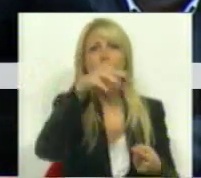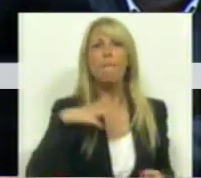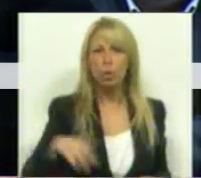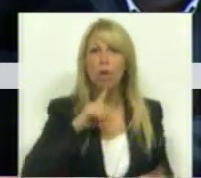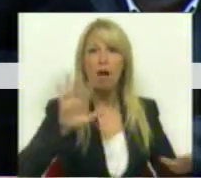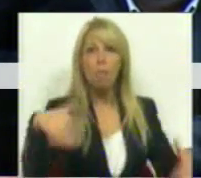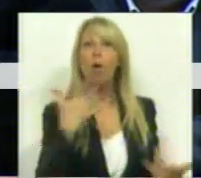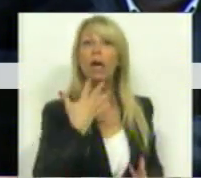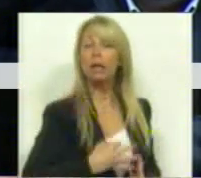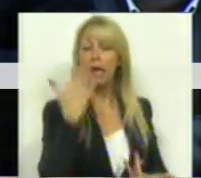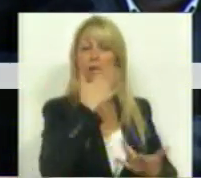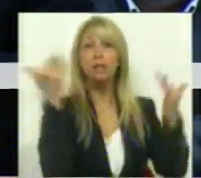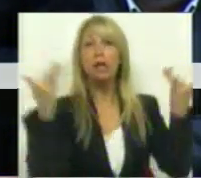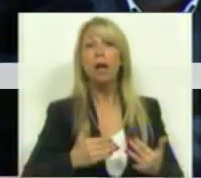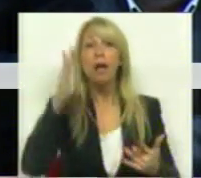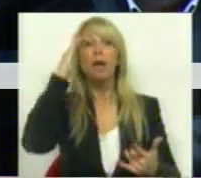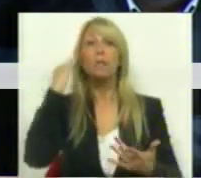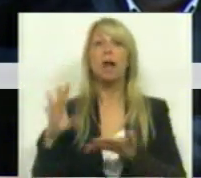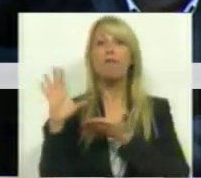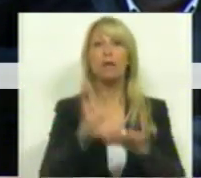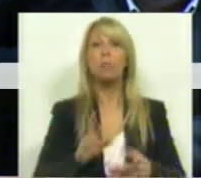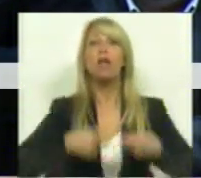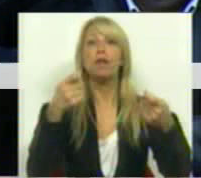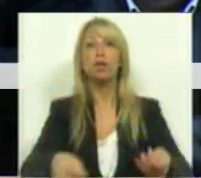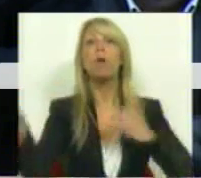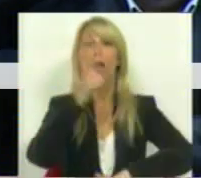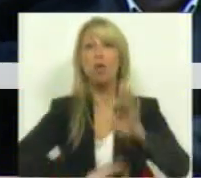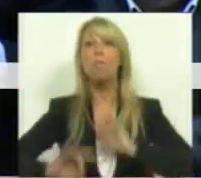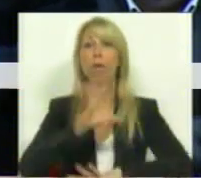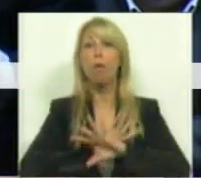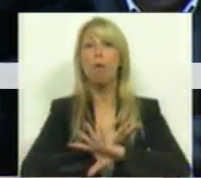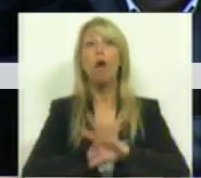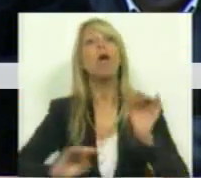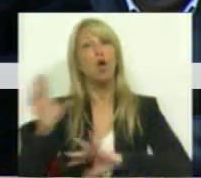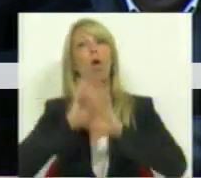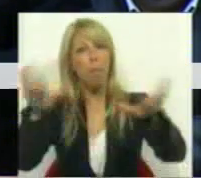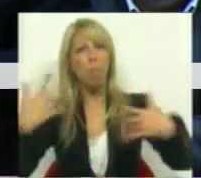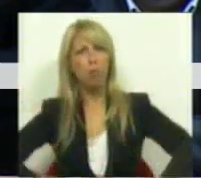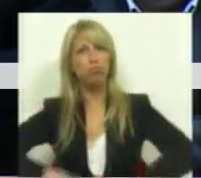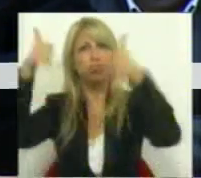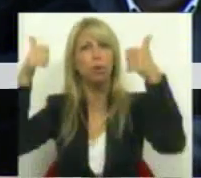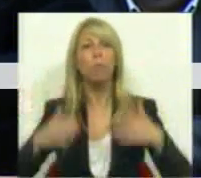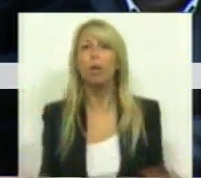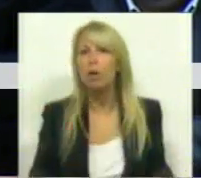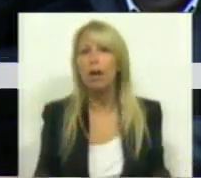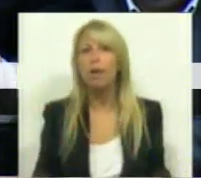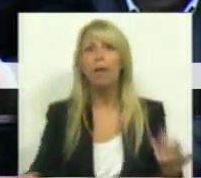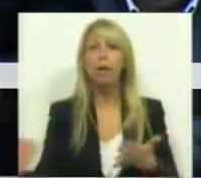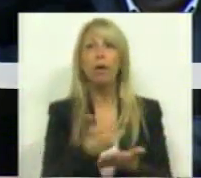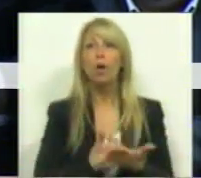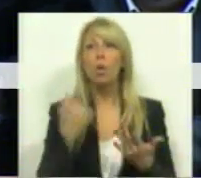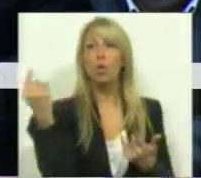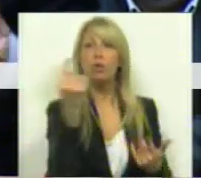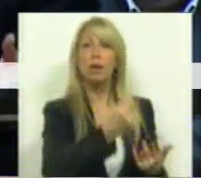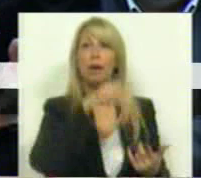diminuindo a capacidade de financiamento e de investimento europeia, que a Europa pode melhorar e que os recursos que cada